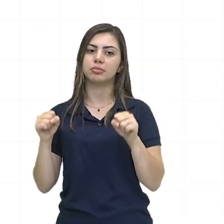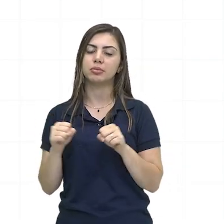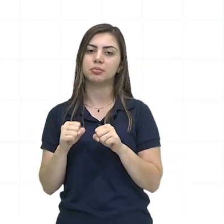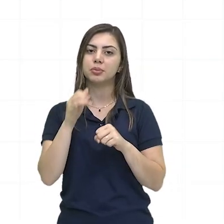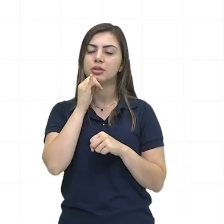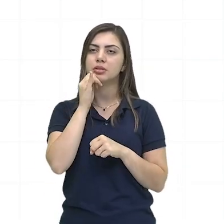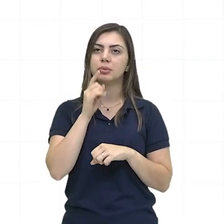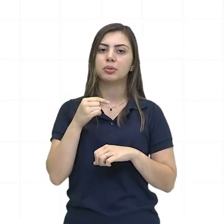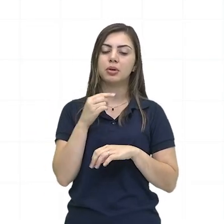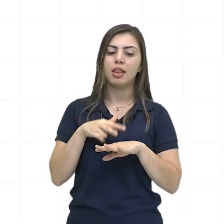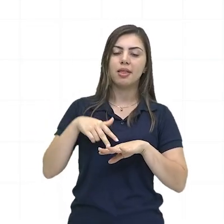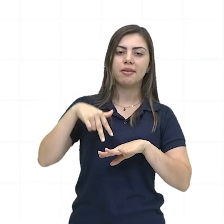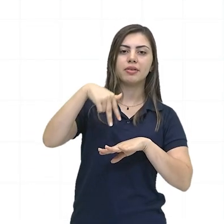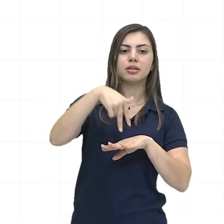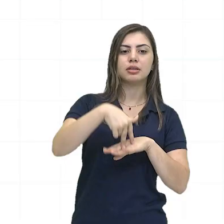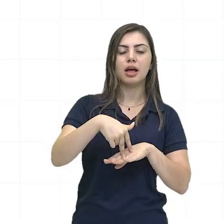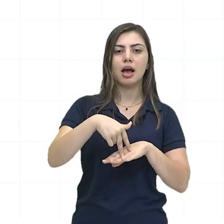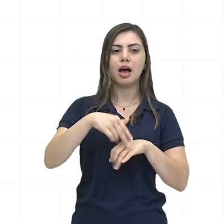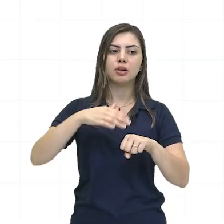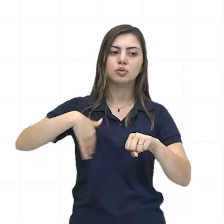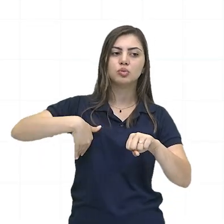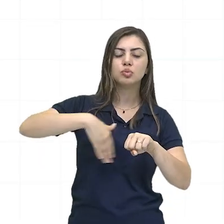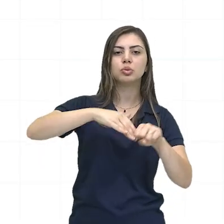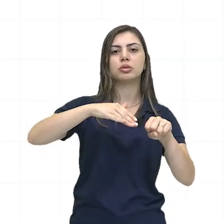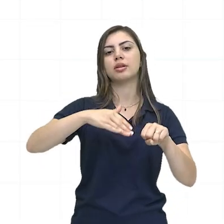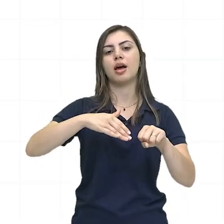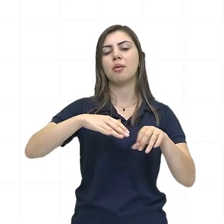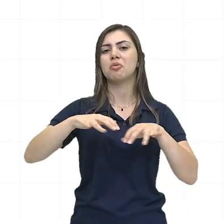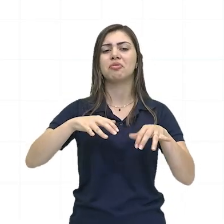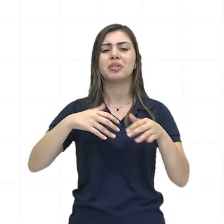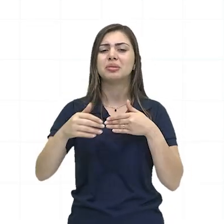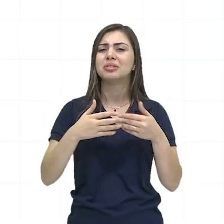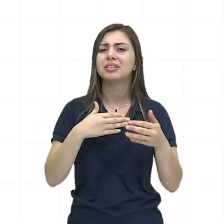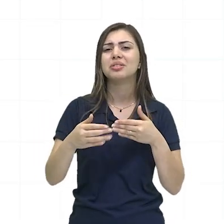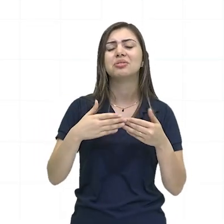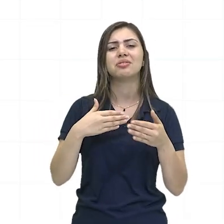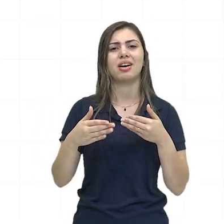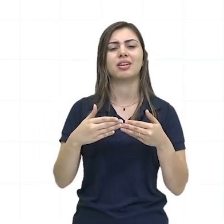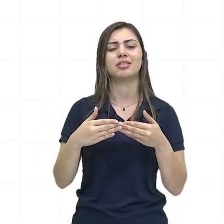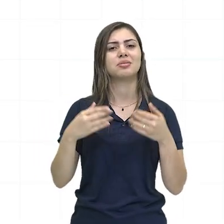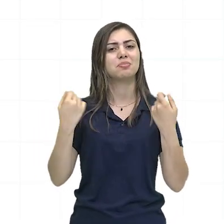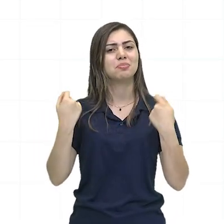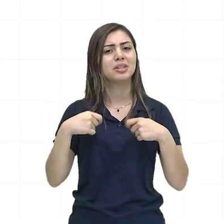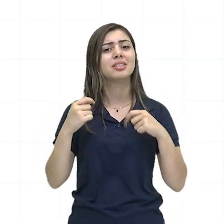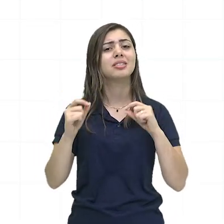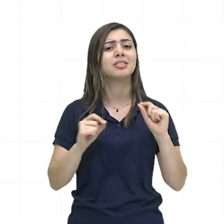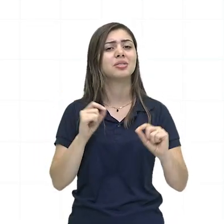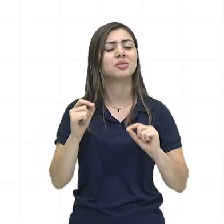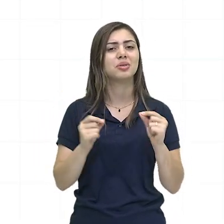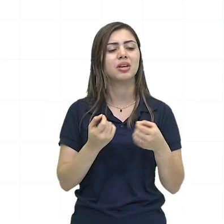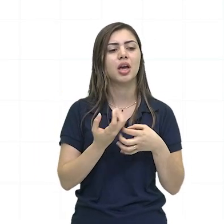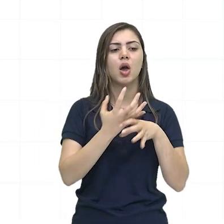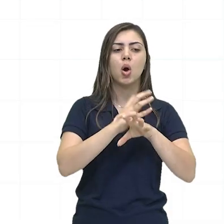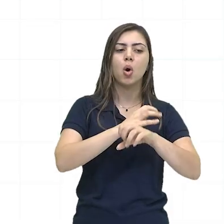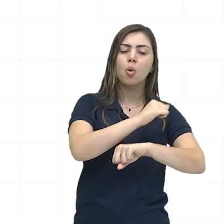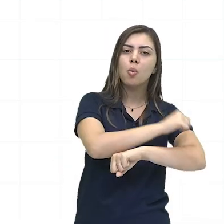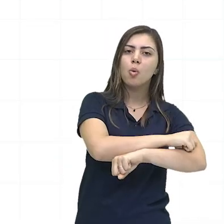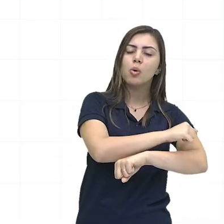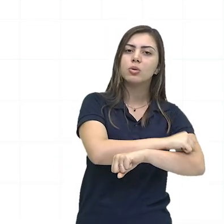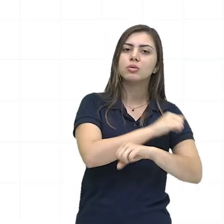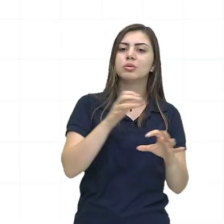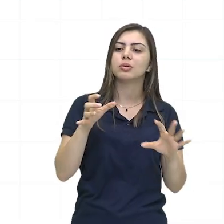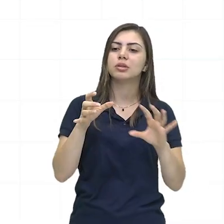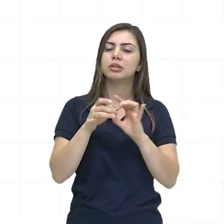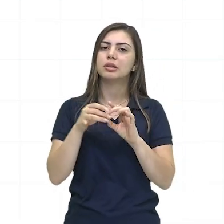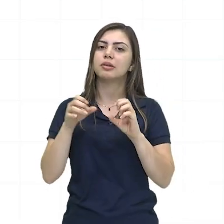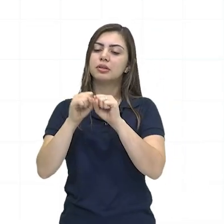braço, chutar, né? Fazer qualquer movimento que esteja relacionado aí com ossos, né, não seria possível sem